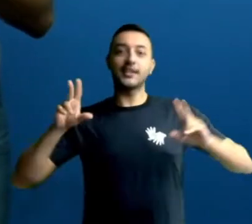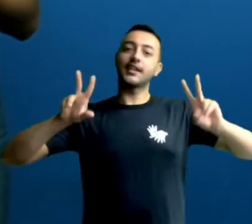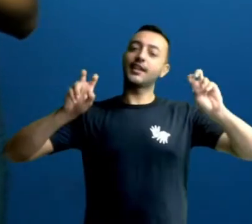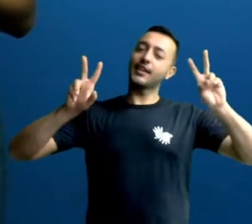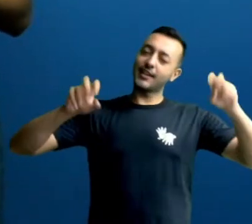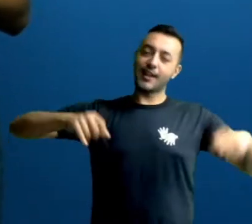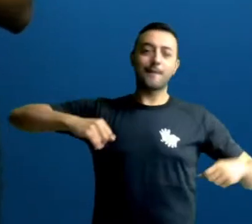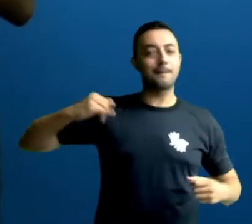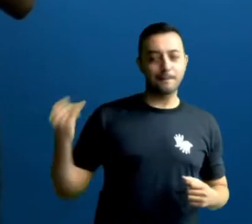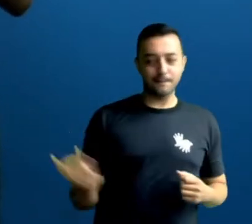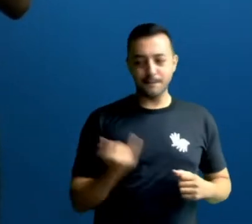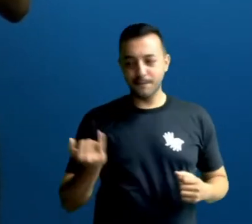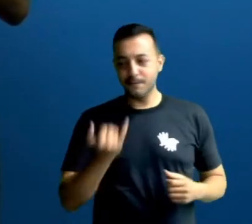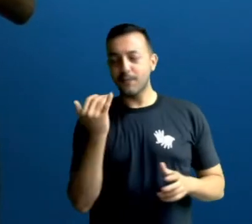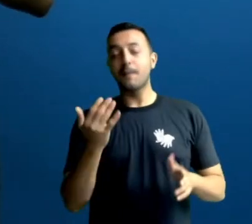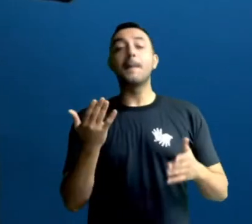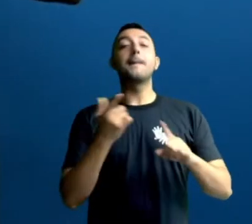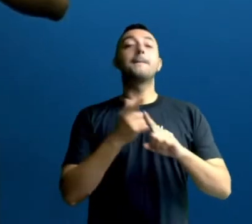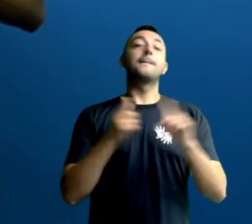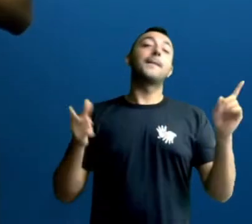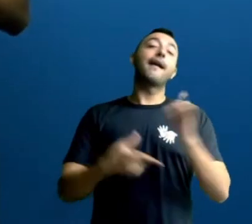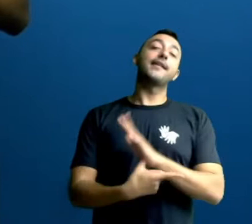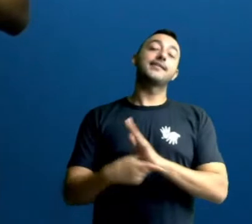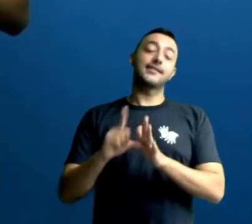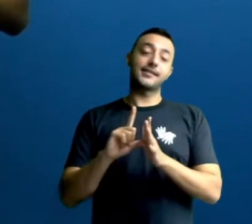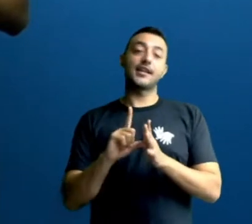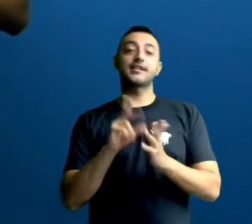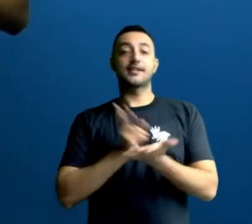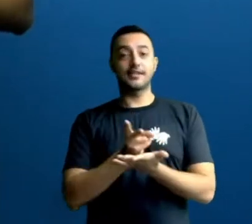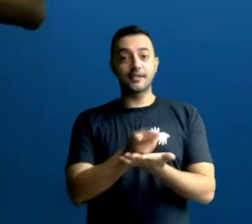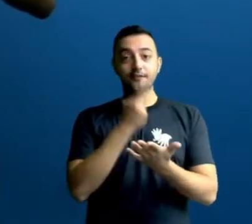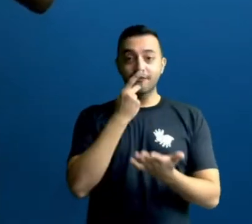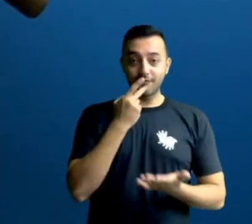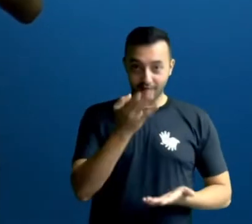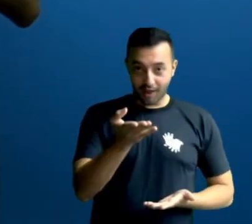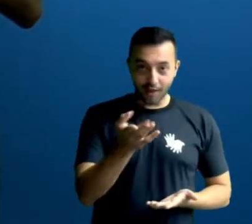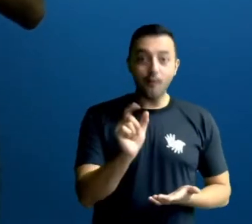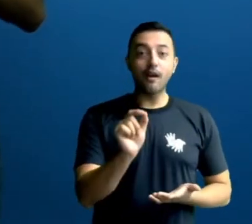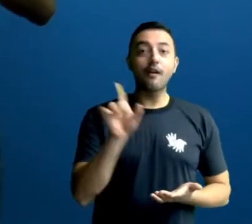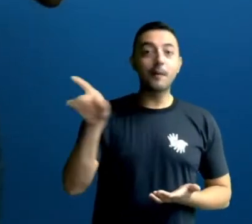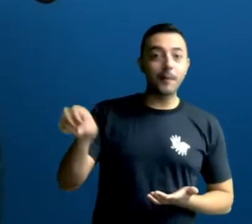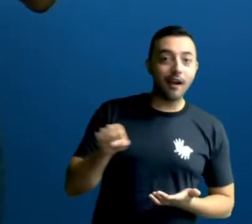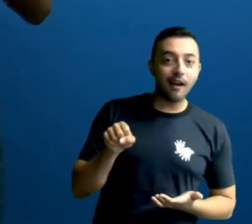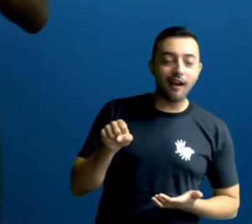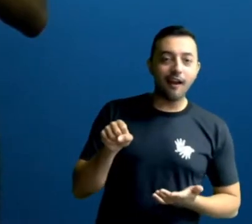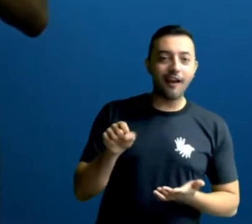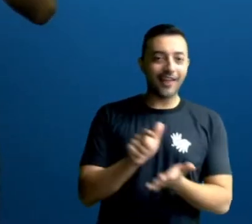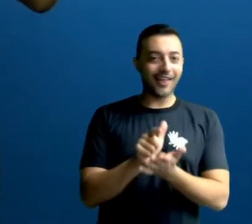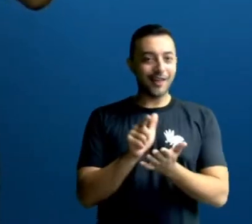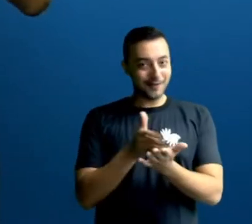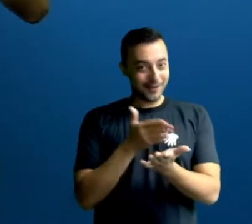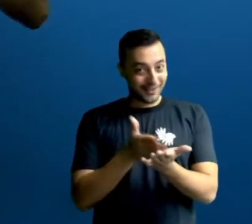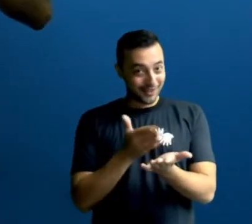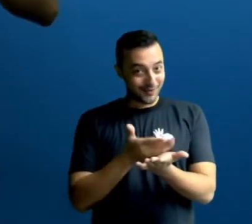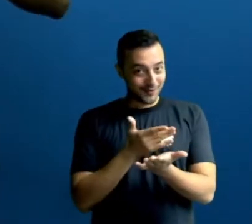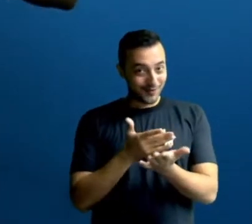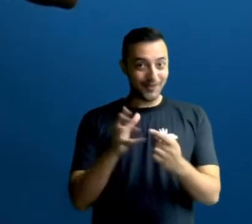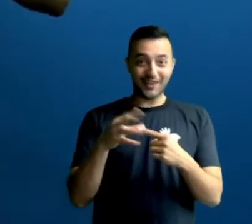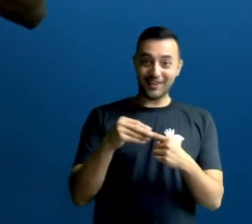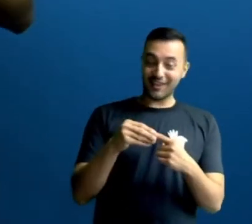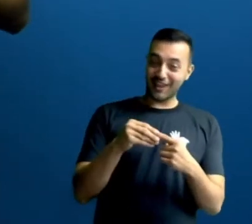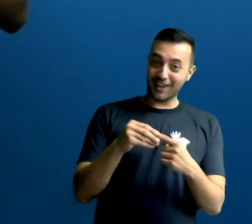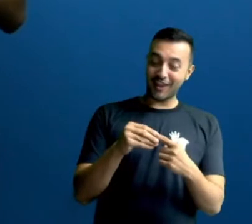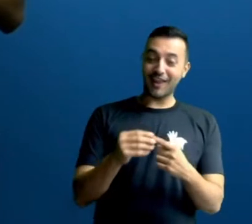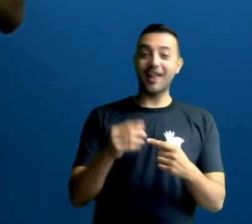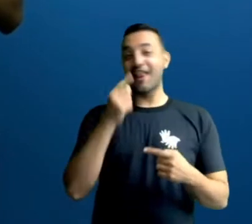tema muito importante. Mas antes, eu sempre falo para vocês o quê? Pega o teu caderno, pega a caneta